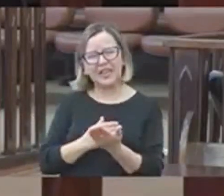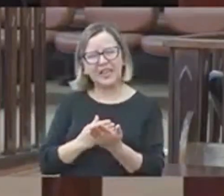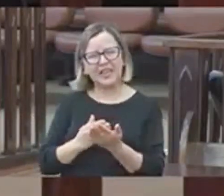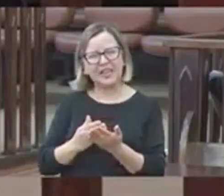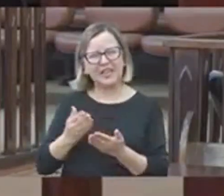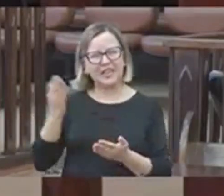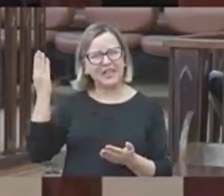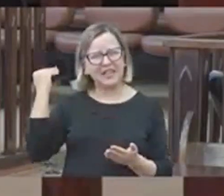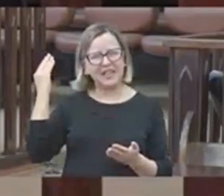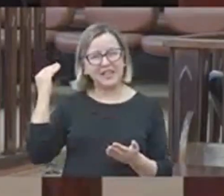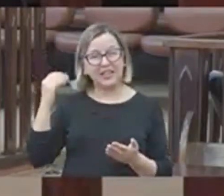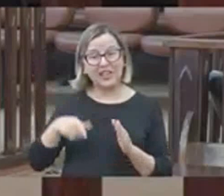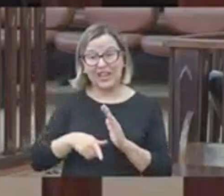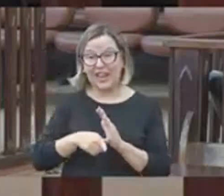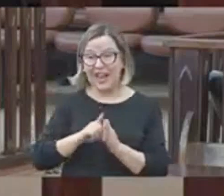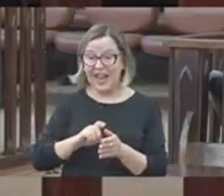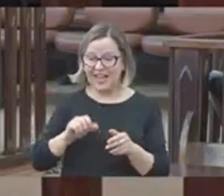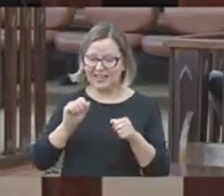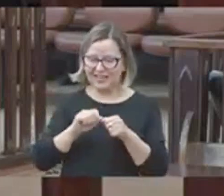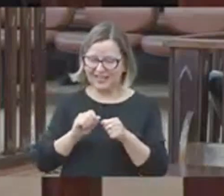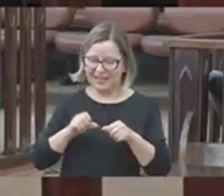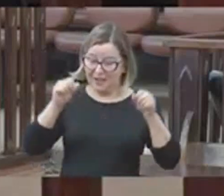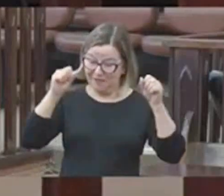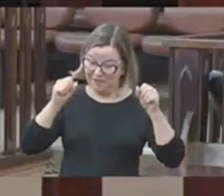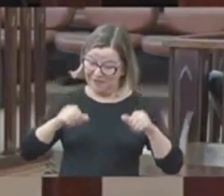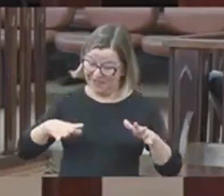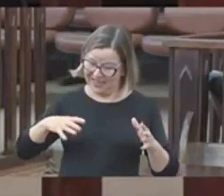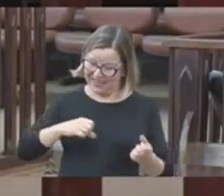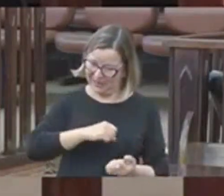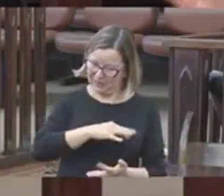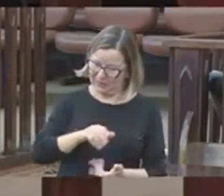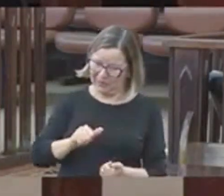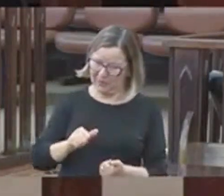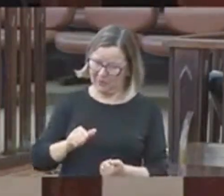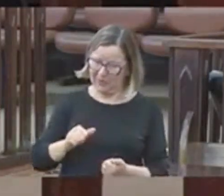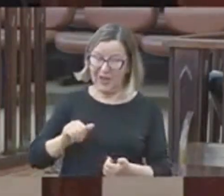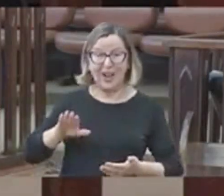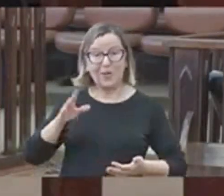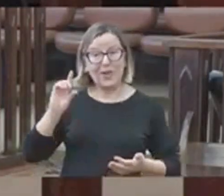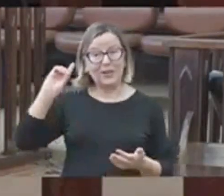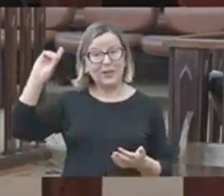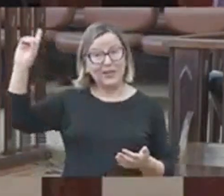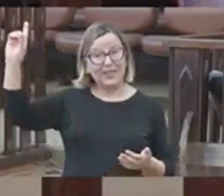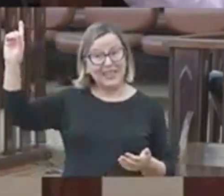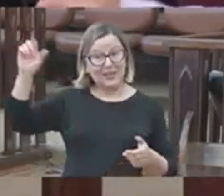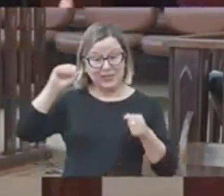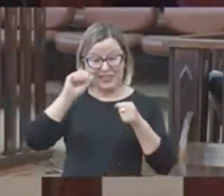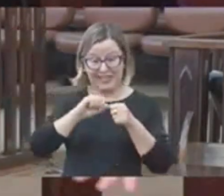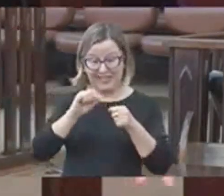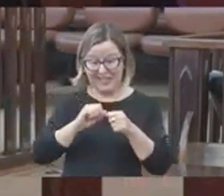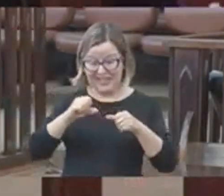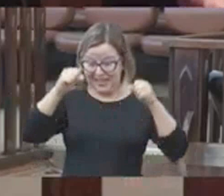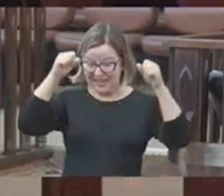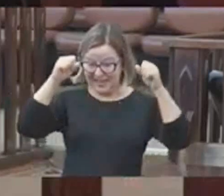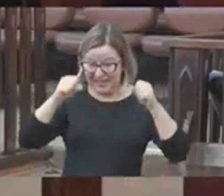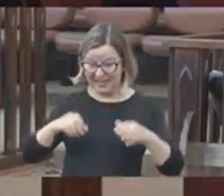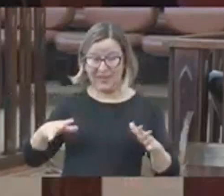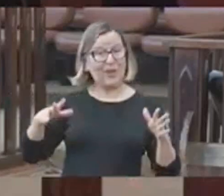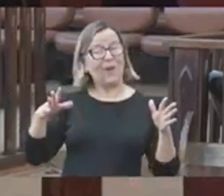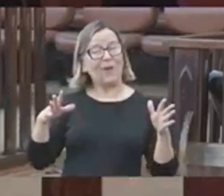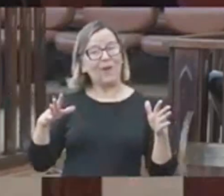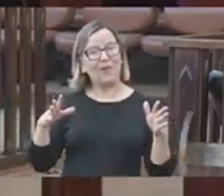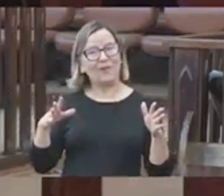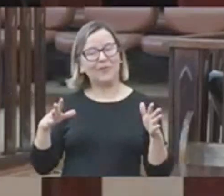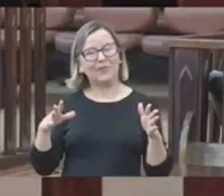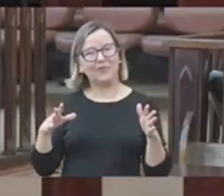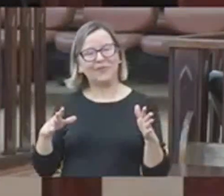disse, haja, quando Deus criou, aquilo tomou forma. Mas antes